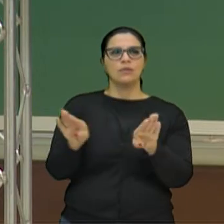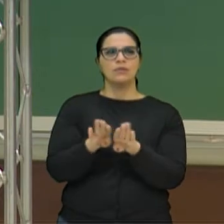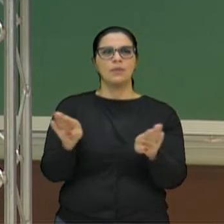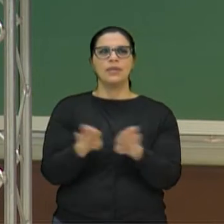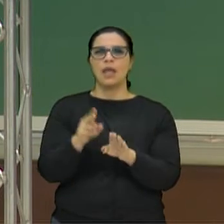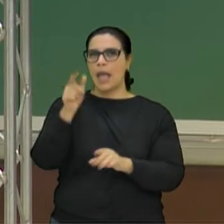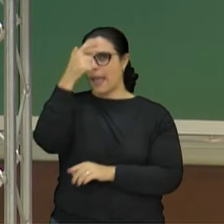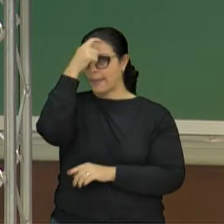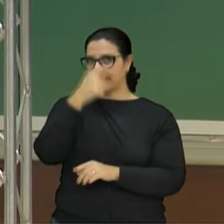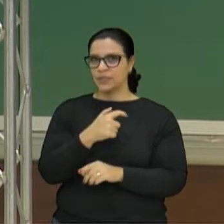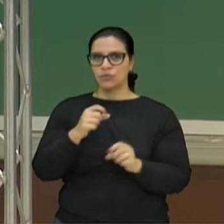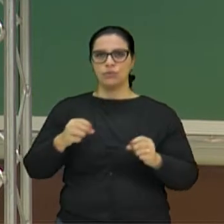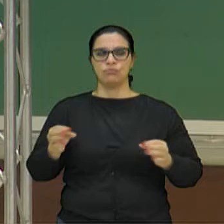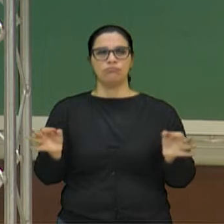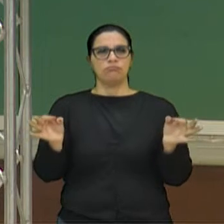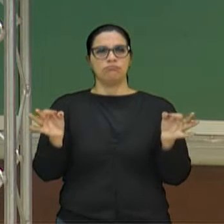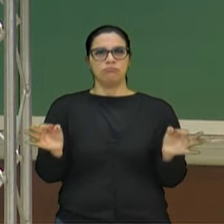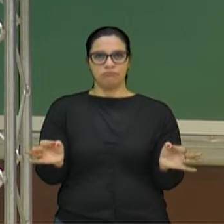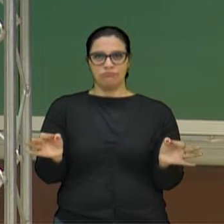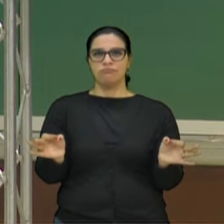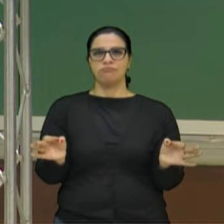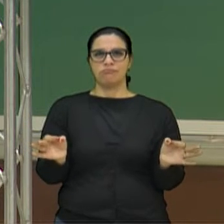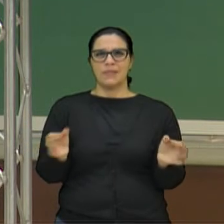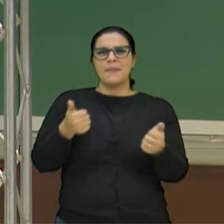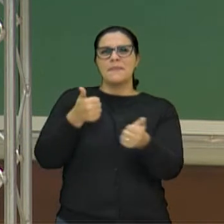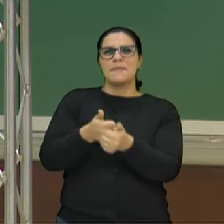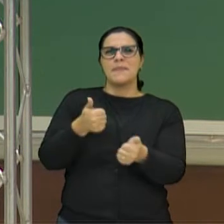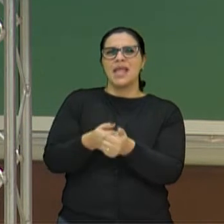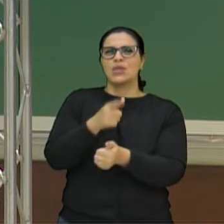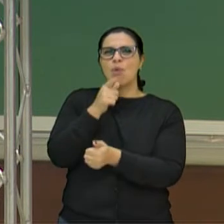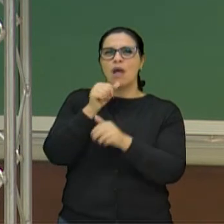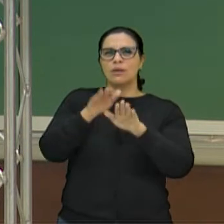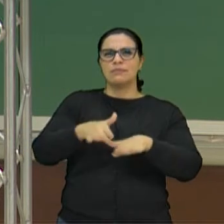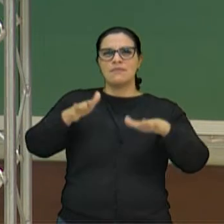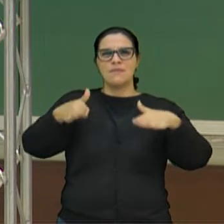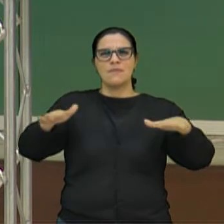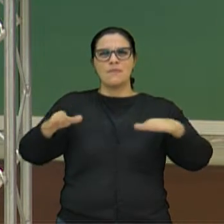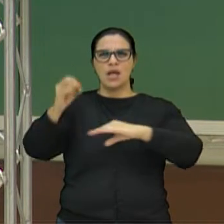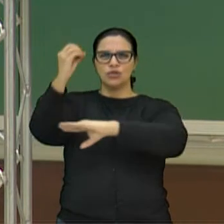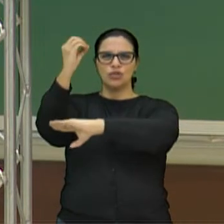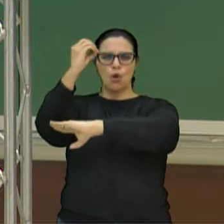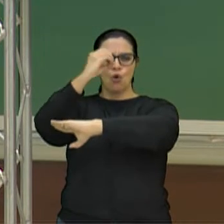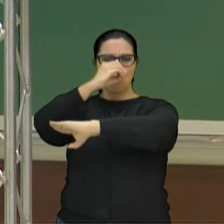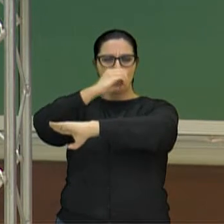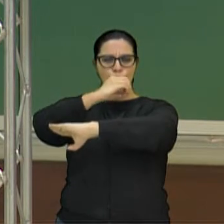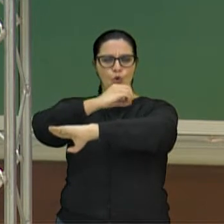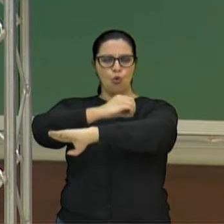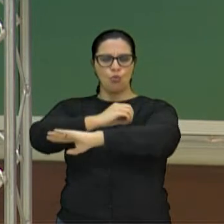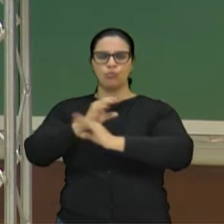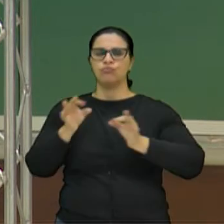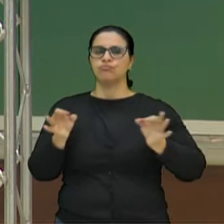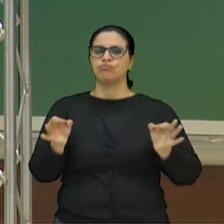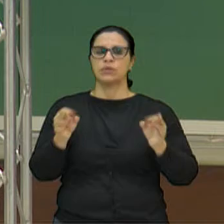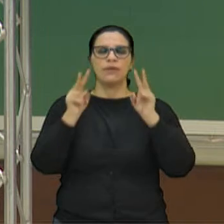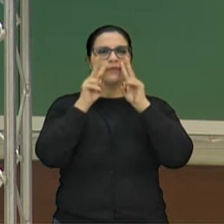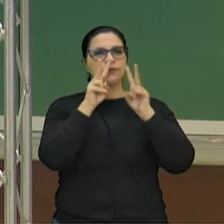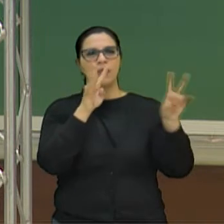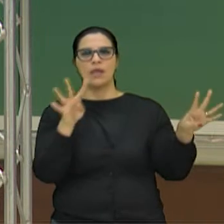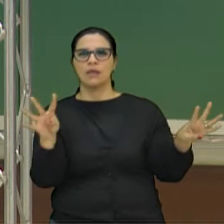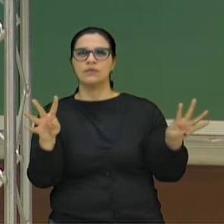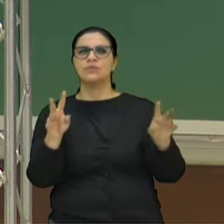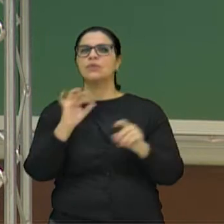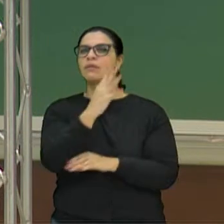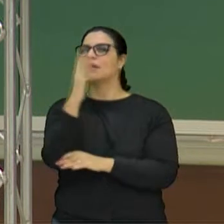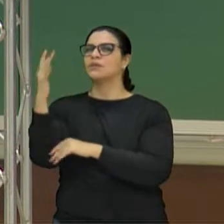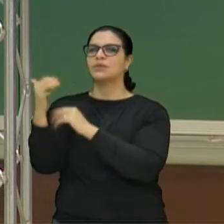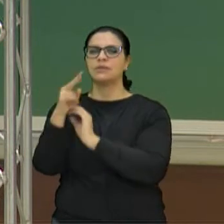tem uma pessoa que está à beira-mar, no pôr do sol. Então, ela está ali contemplando a